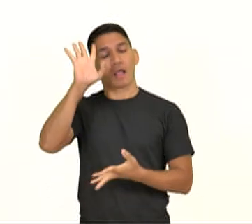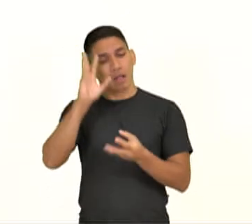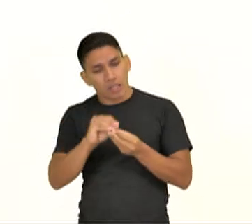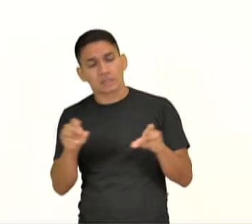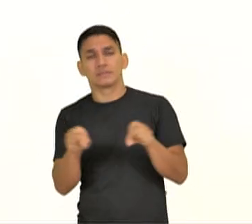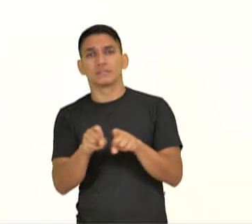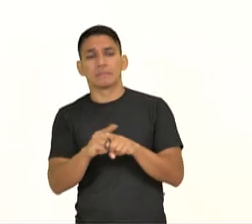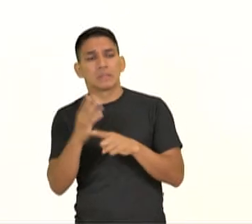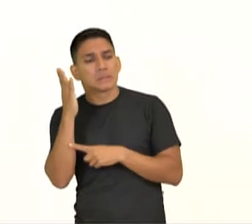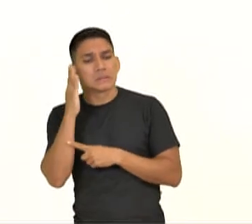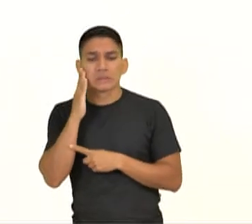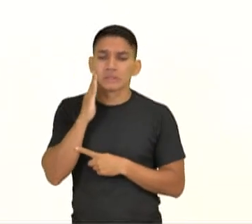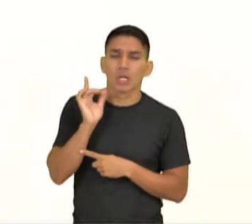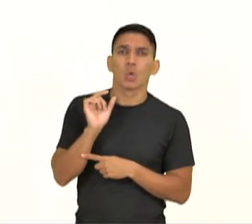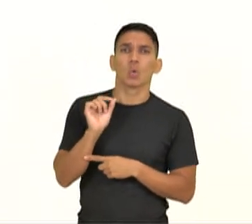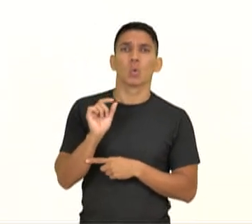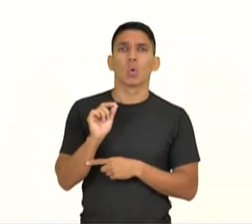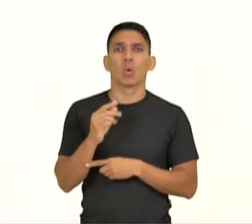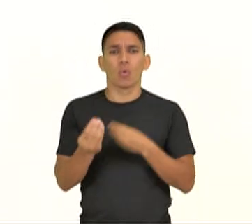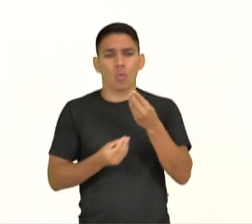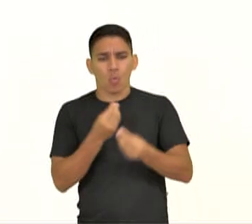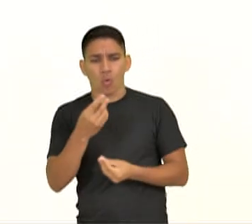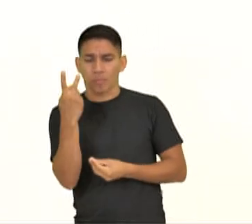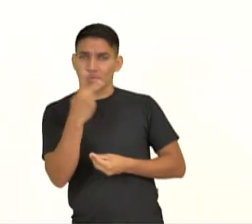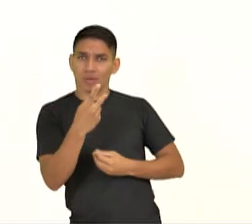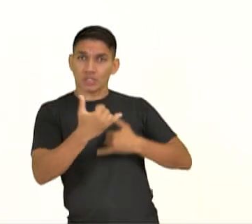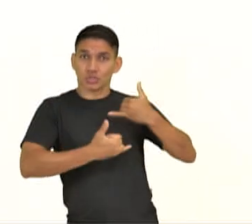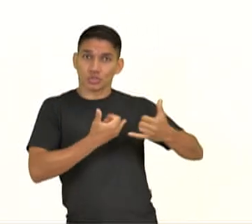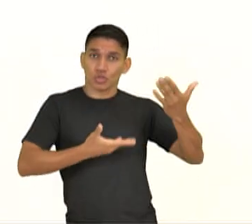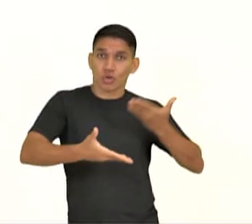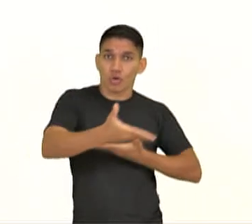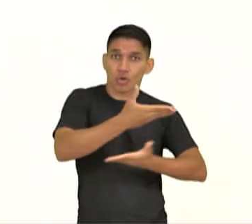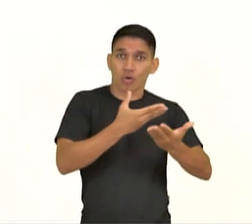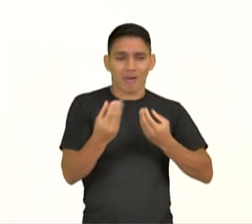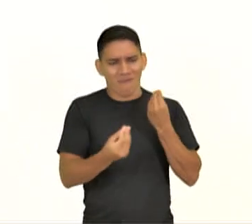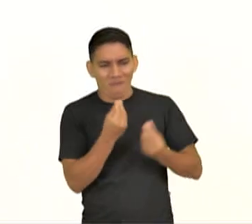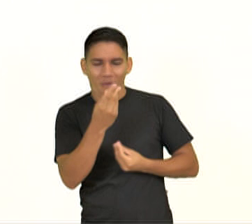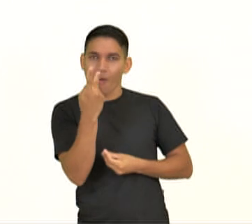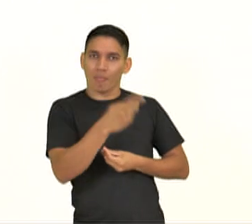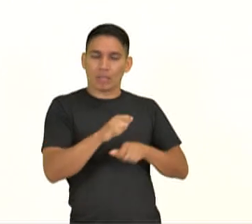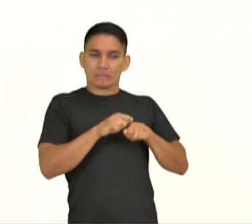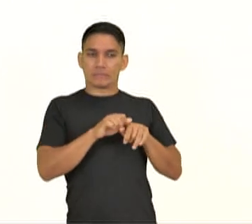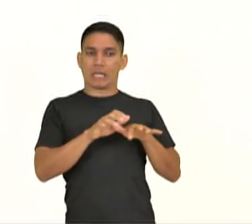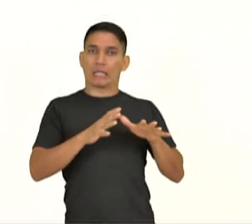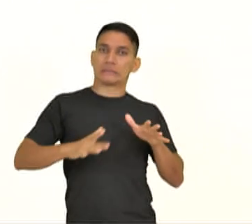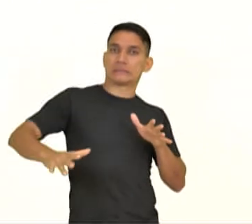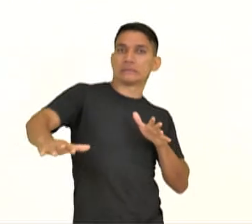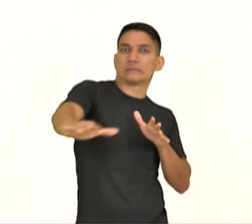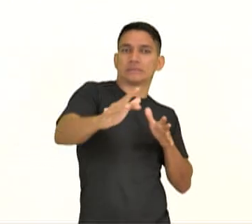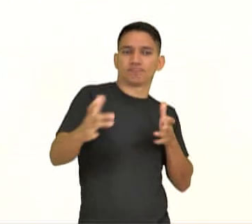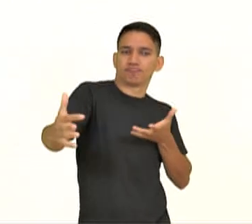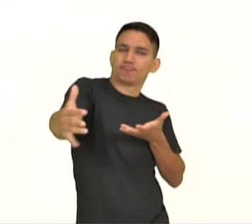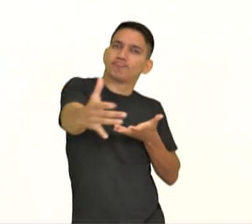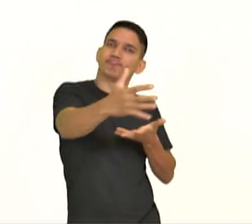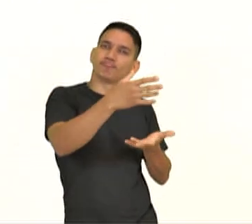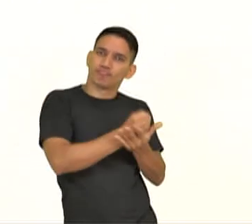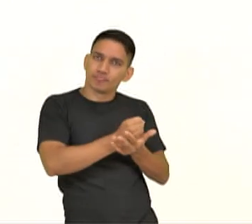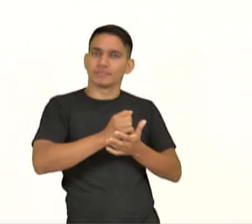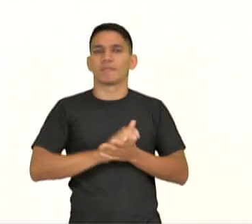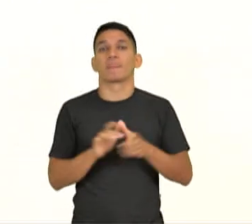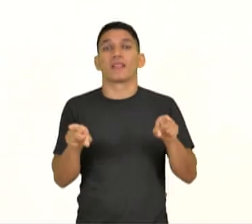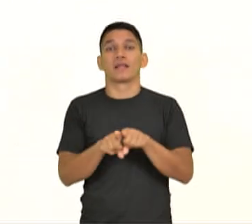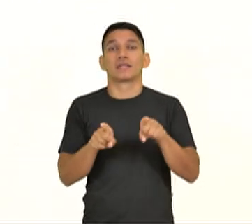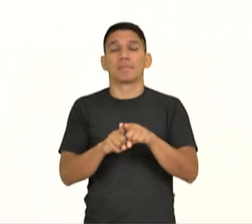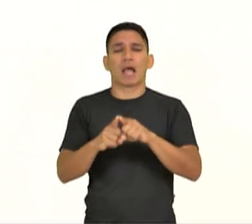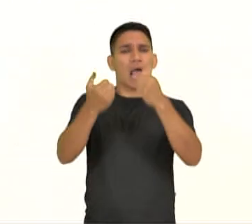compreender a dimensão dos jogos cooperativos, vocês vão compreender como ele abrange muita coisa. E analisar